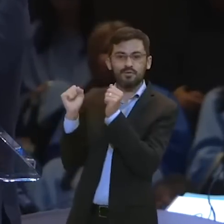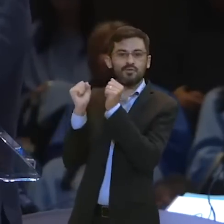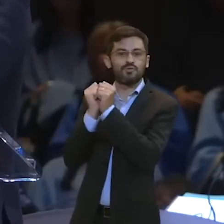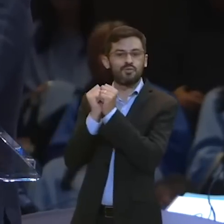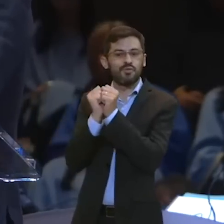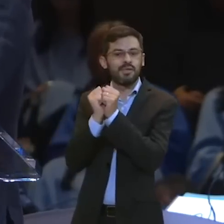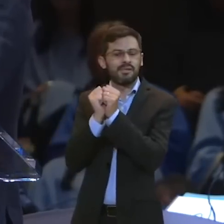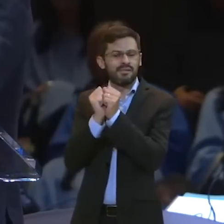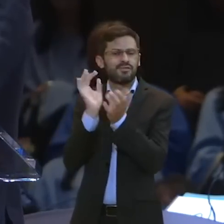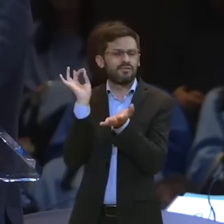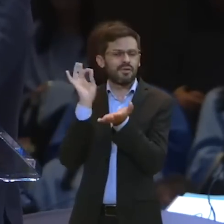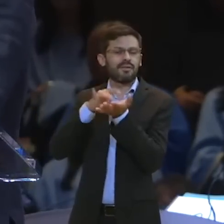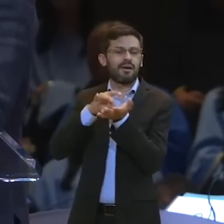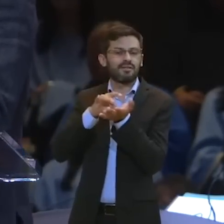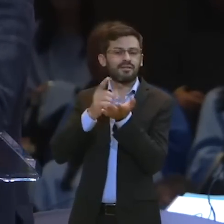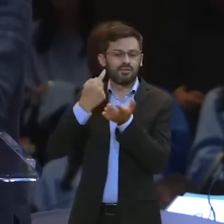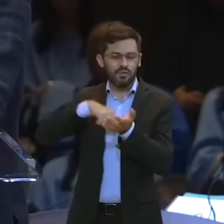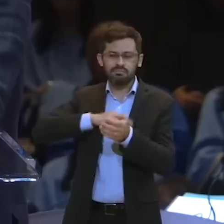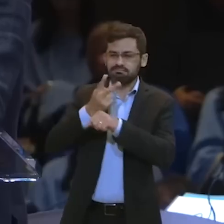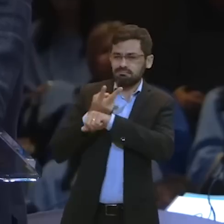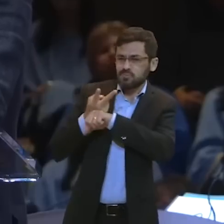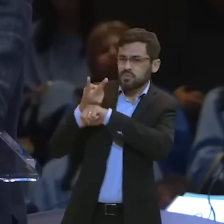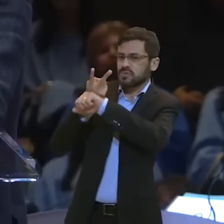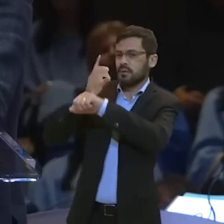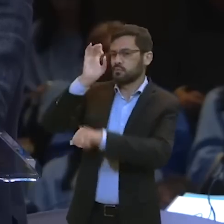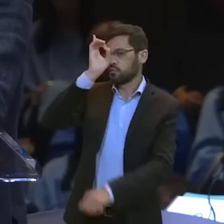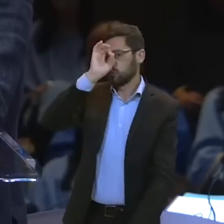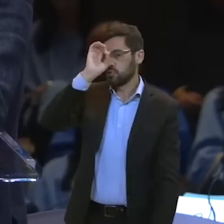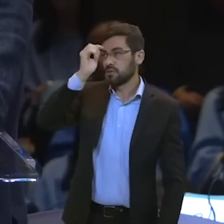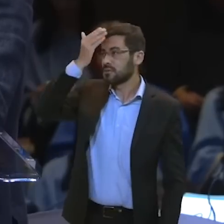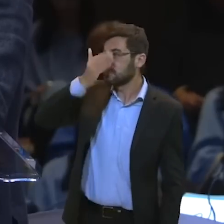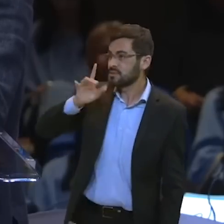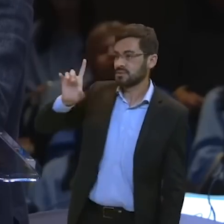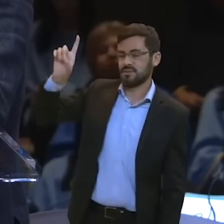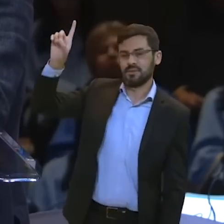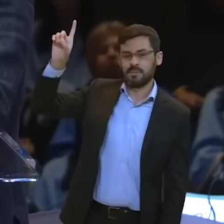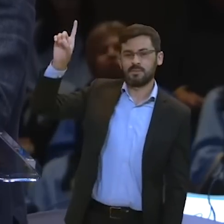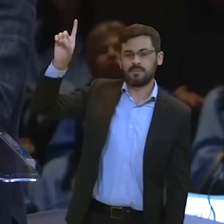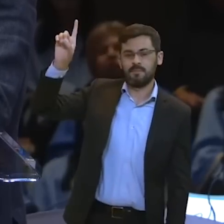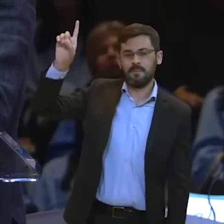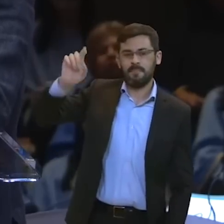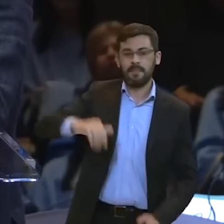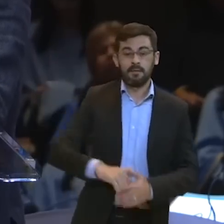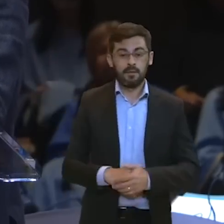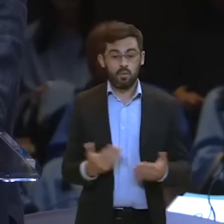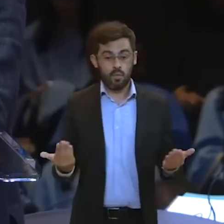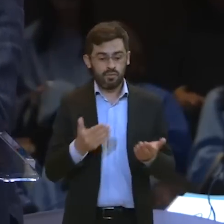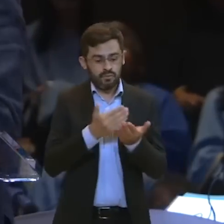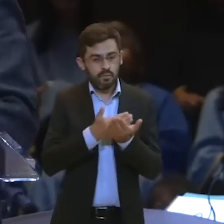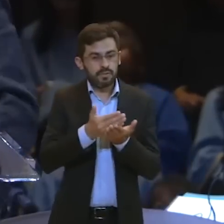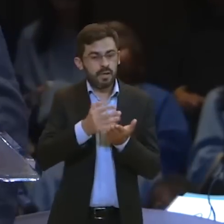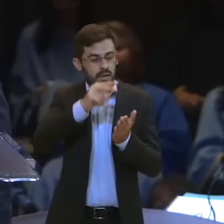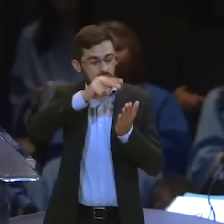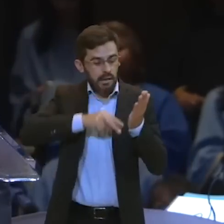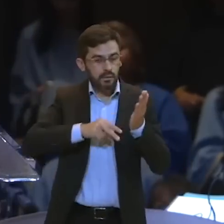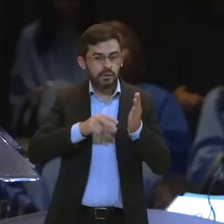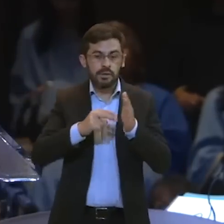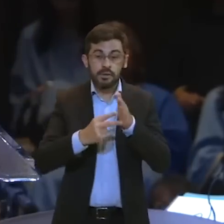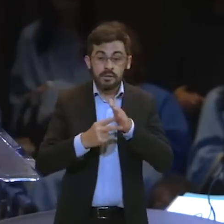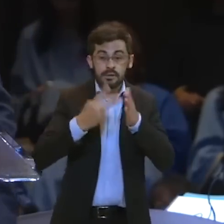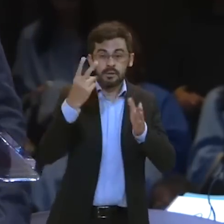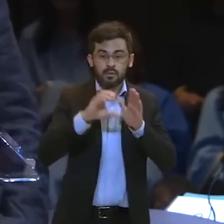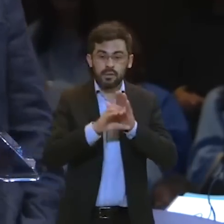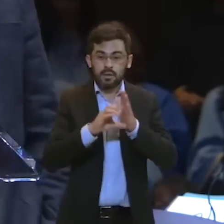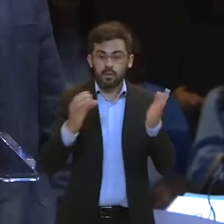estes elementos para o nosso dia a dia na presença do Senhor. E eu vou começar lendo 2 Crônicas,